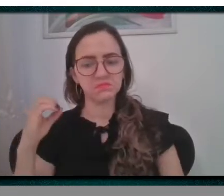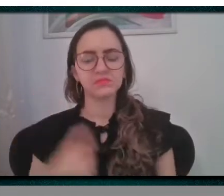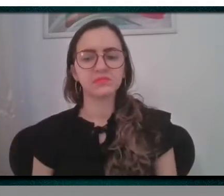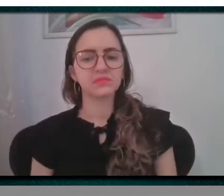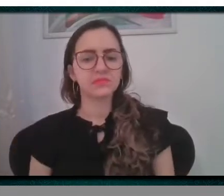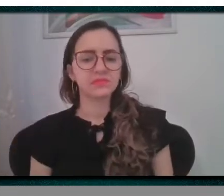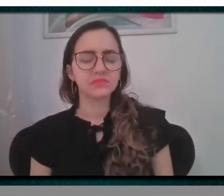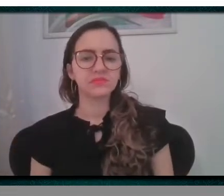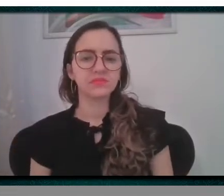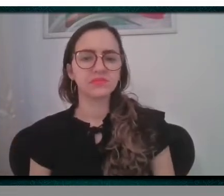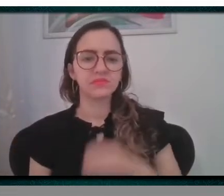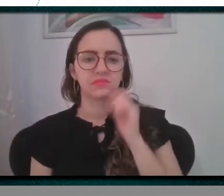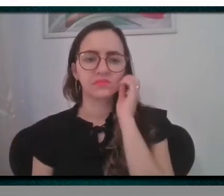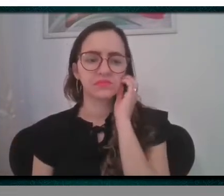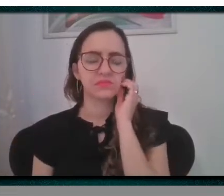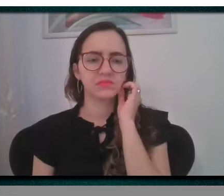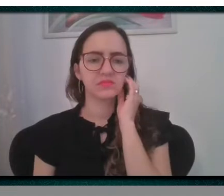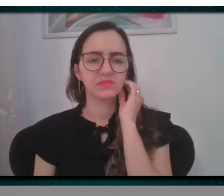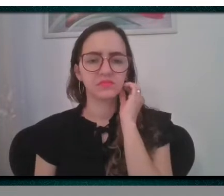Só porque ele não fica com elétron nenhum.